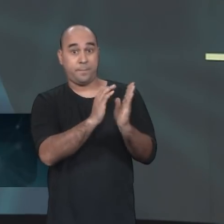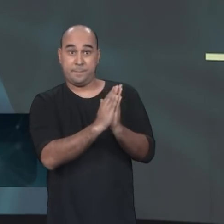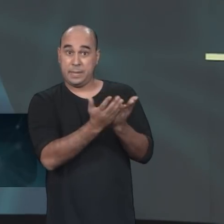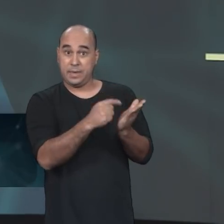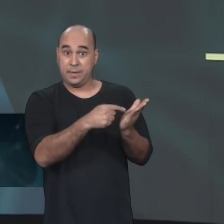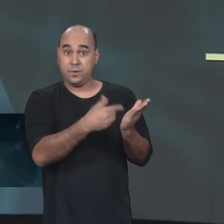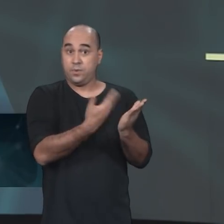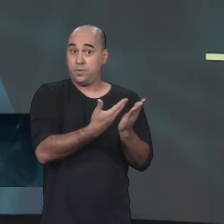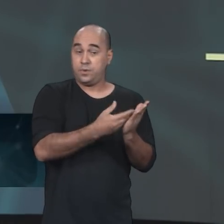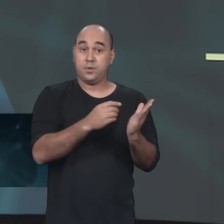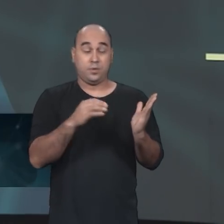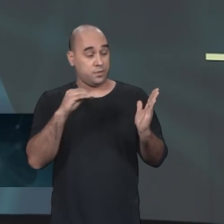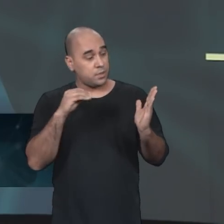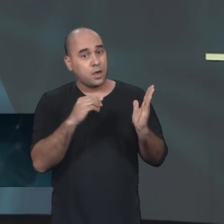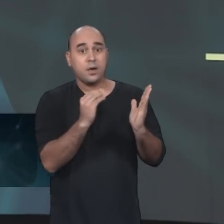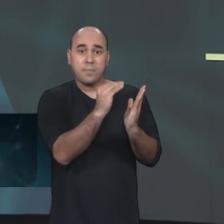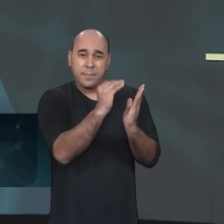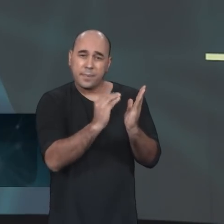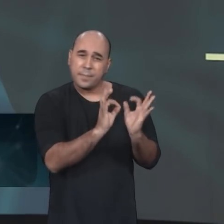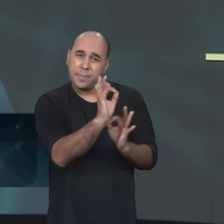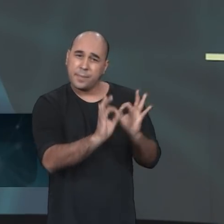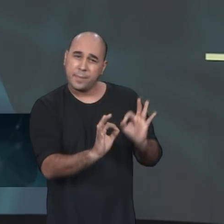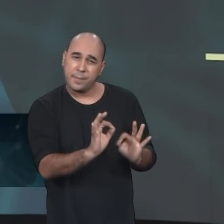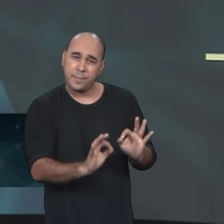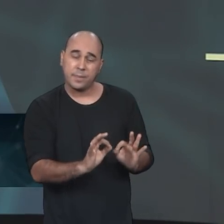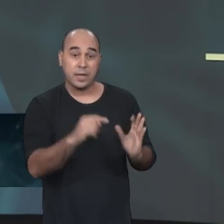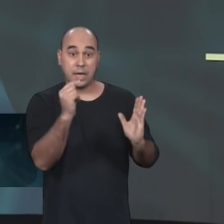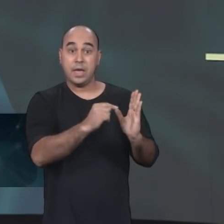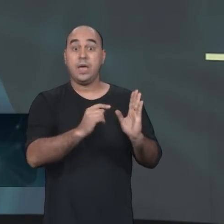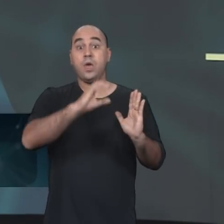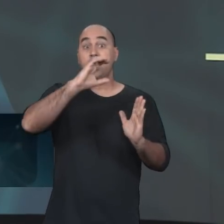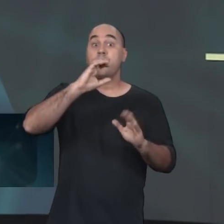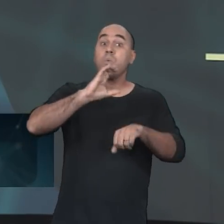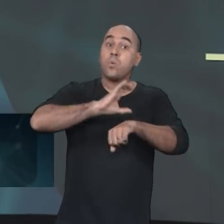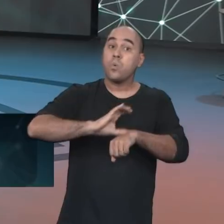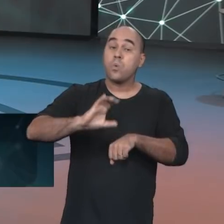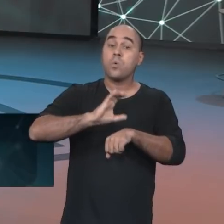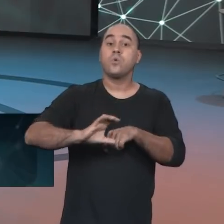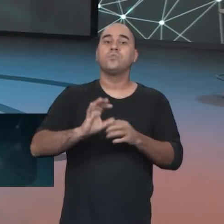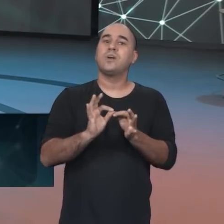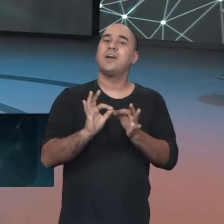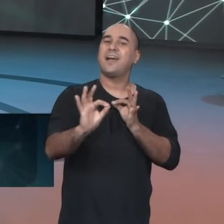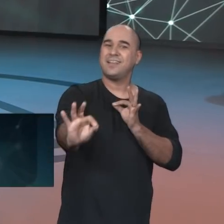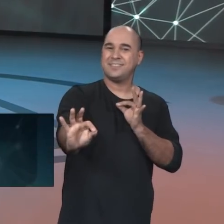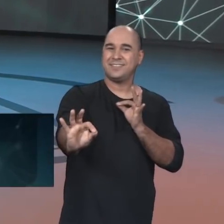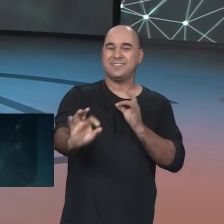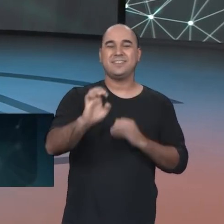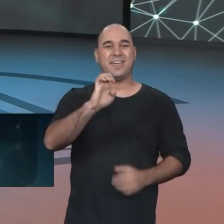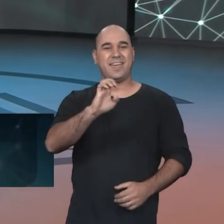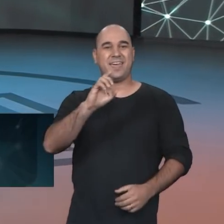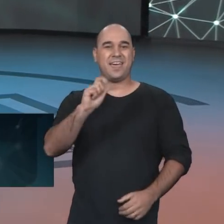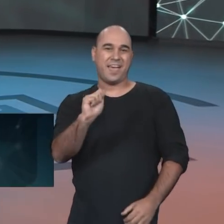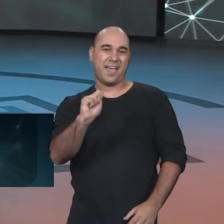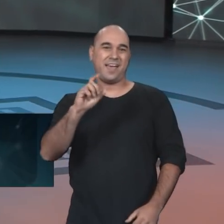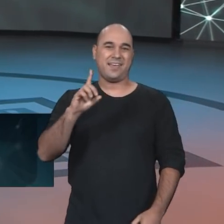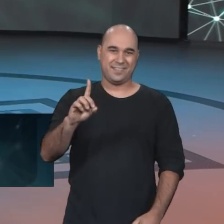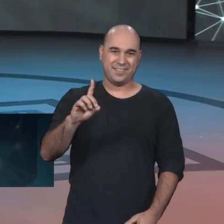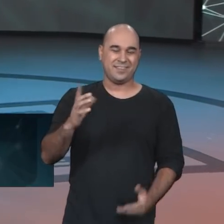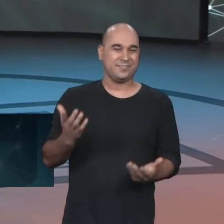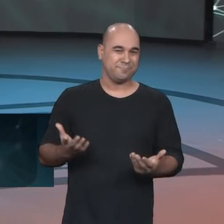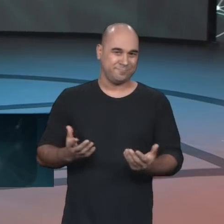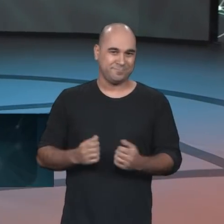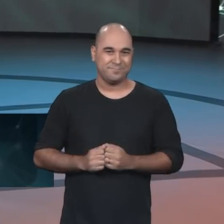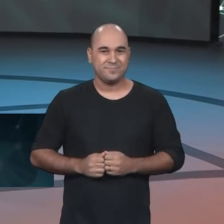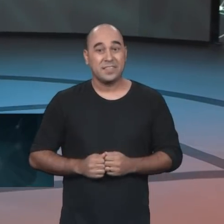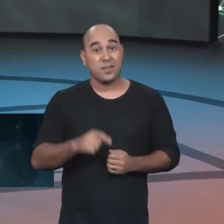nós fizemos, é praticamente um curso em EAD, com a diferença que você não precisa pagar por ele, tá bem?